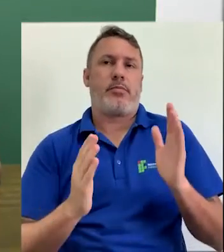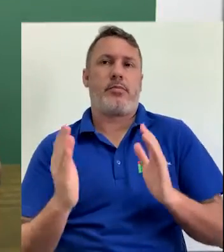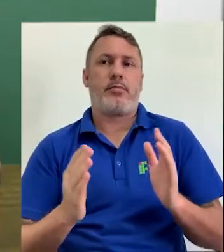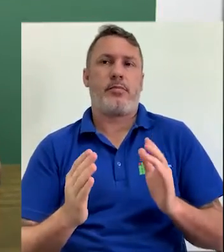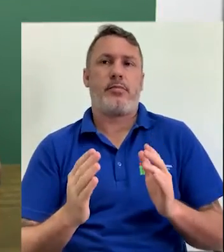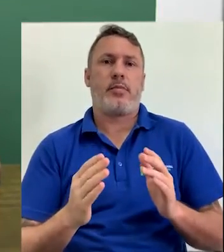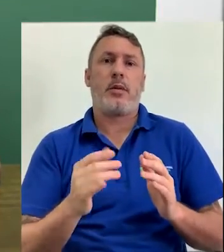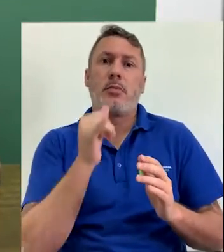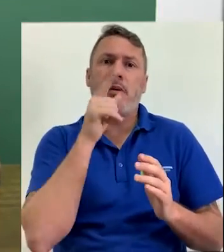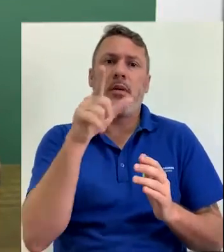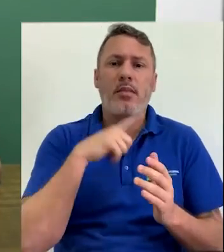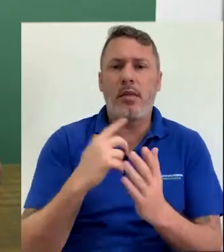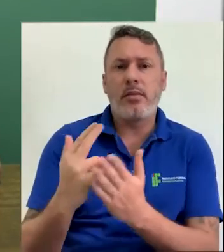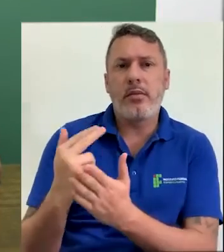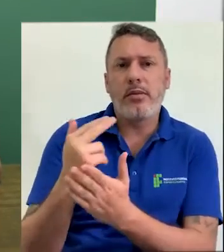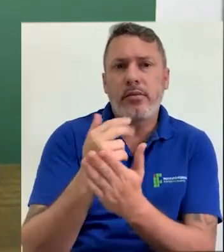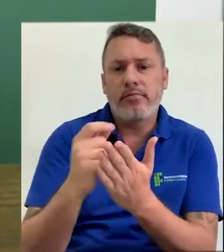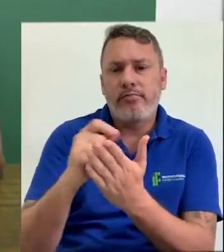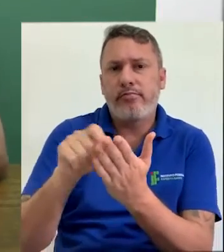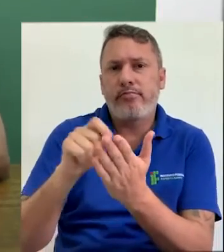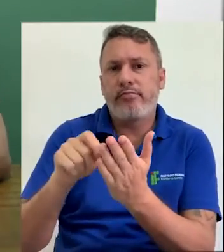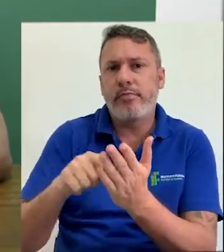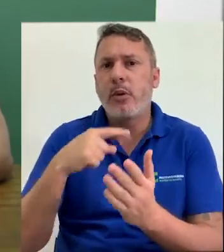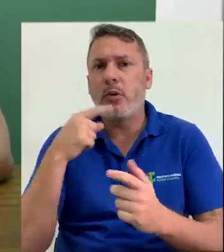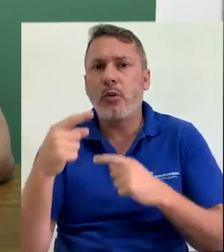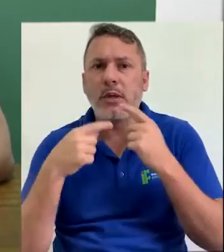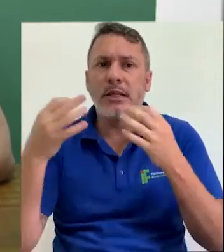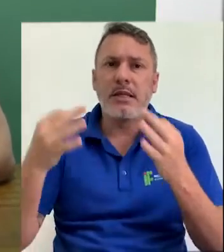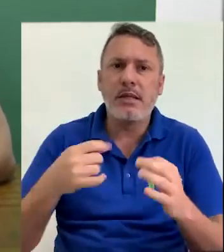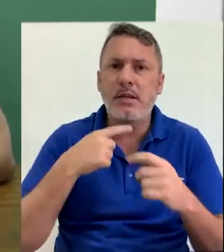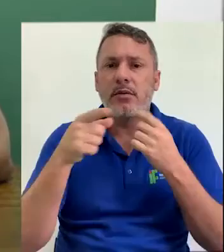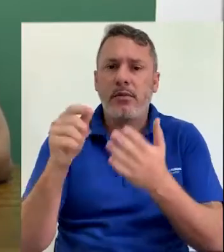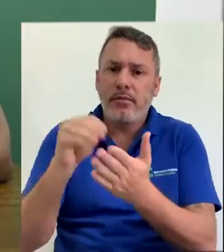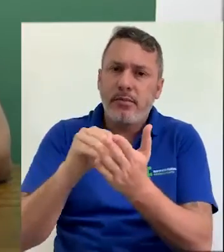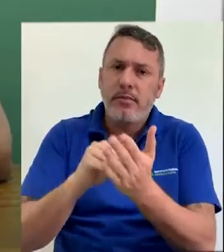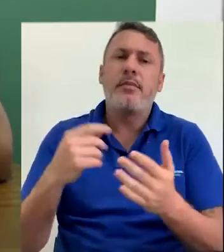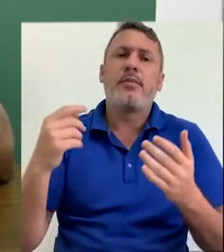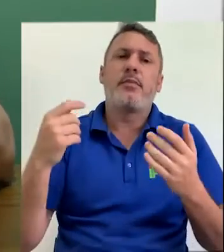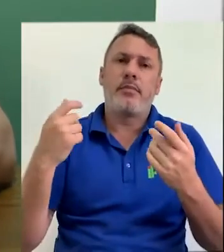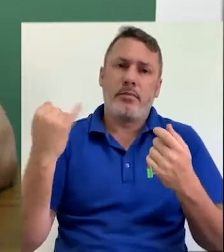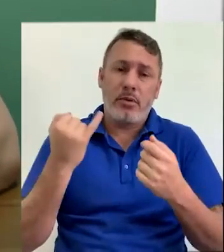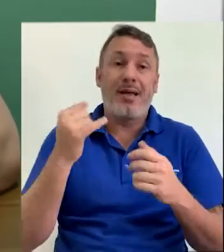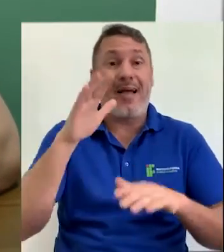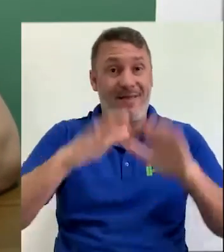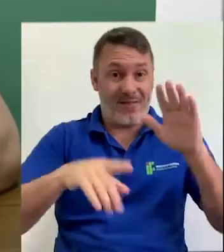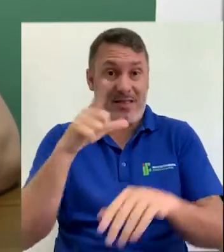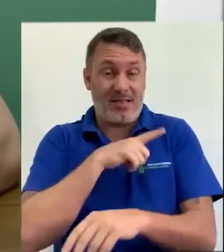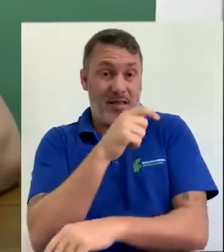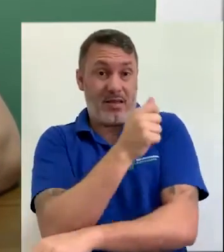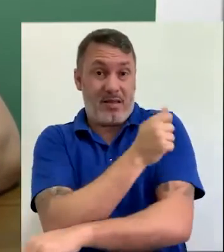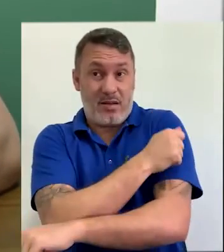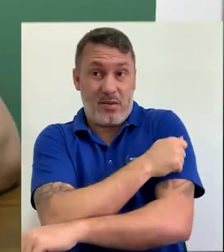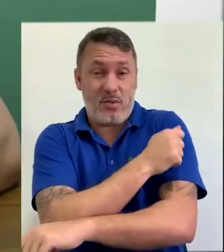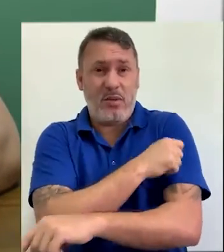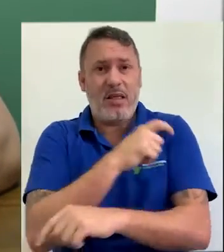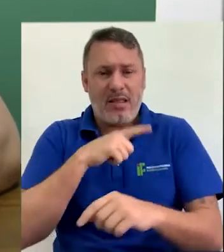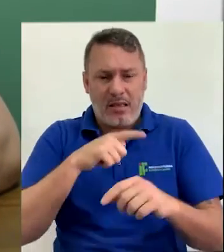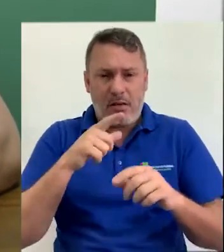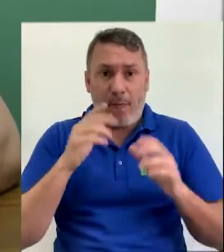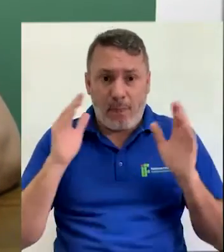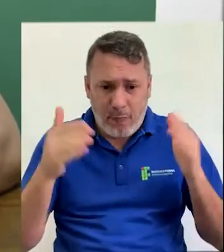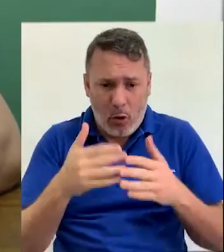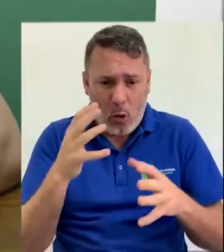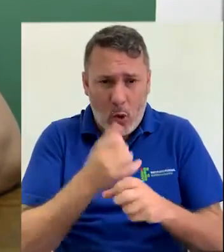máximo que você puder. Muitas vezes, algum aluno fica lá tentando fazer aquela